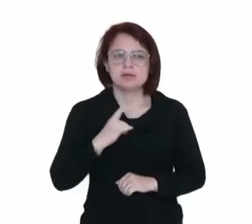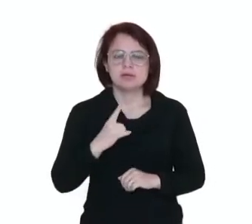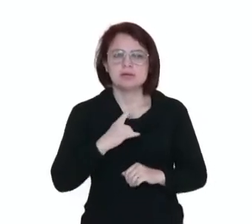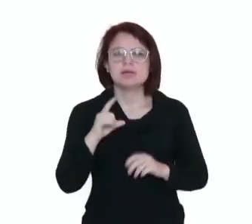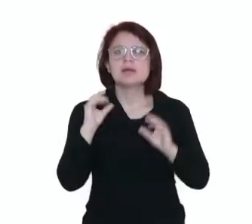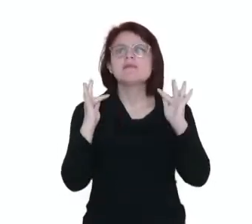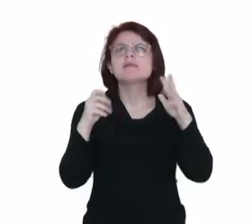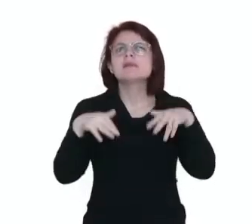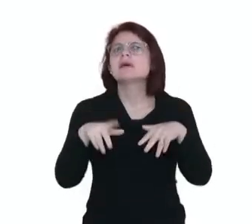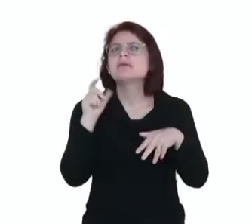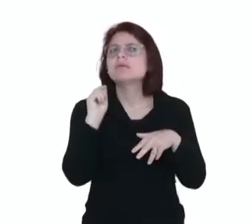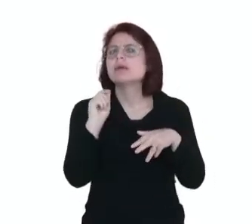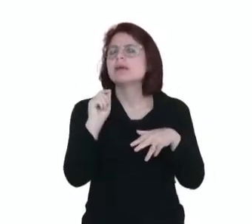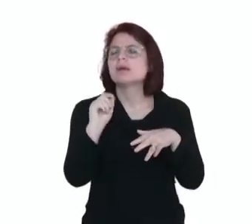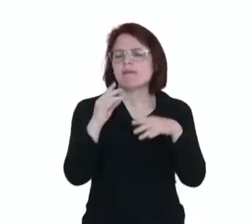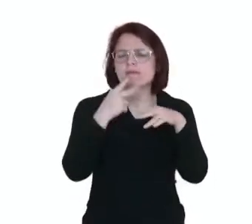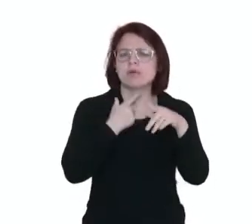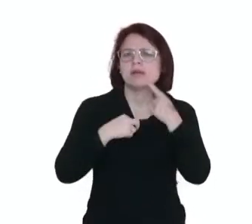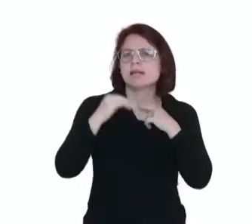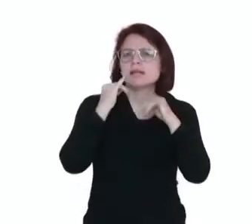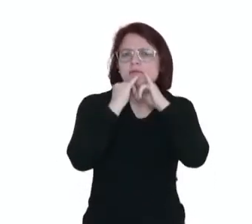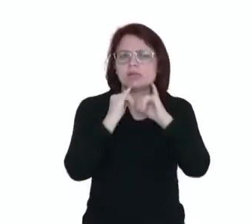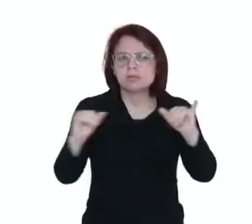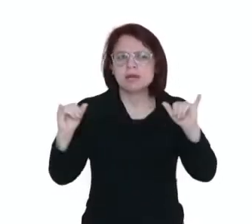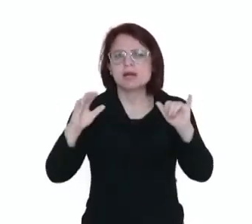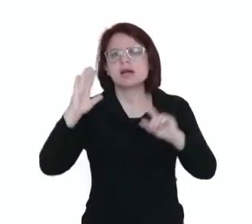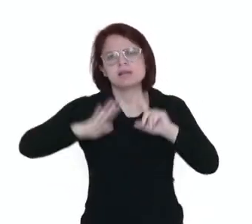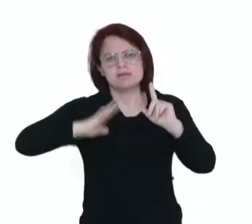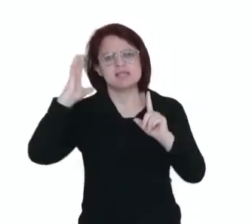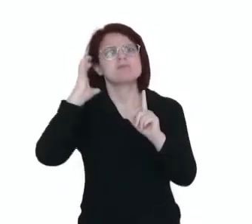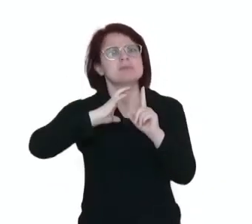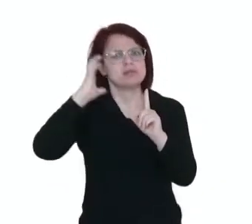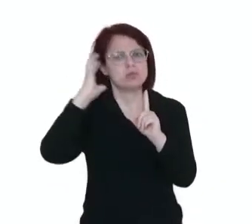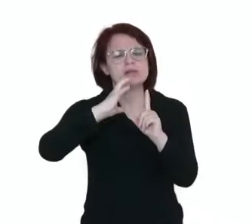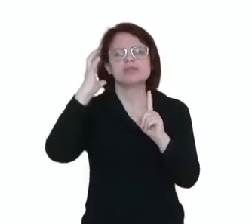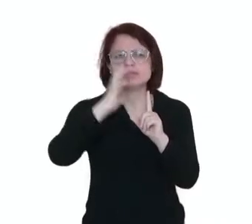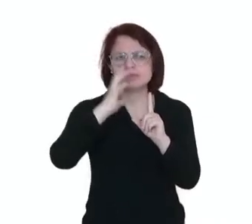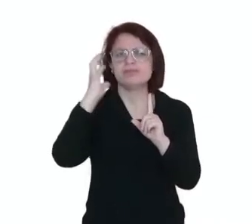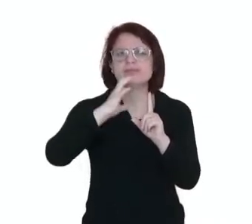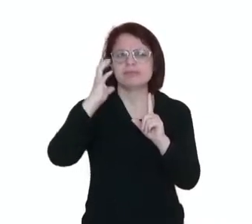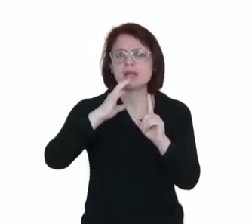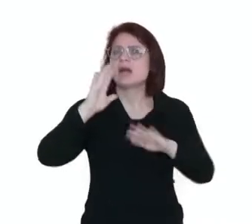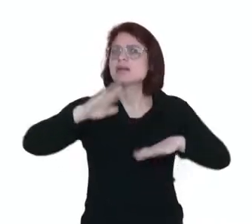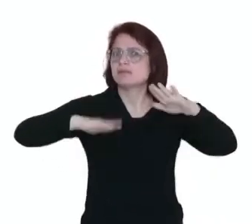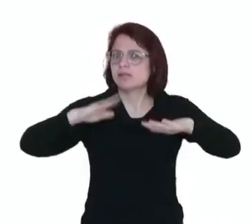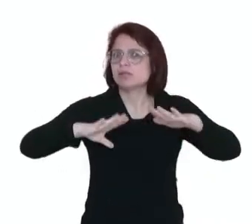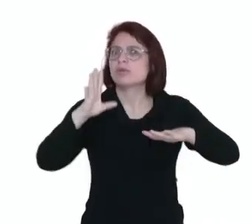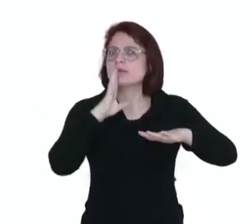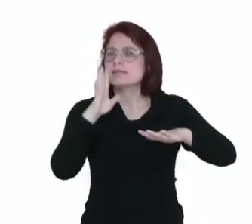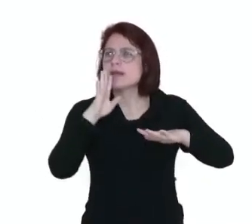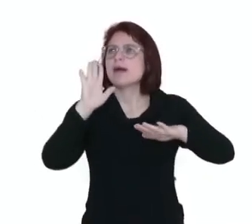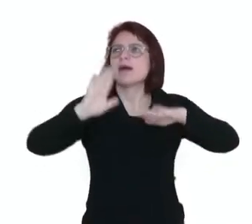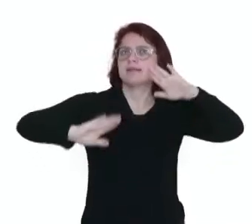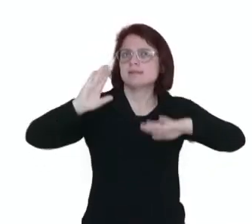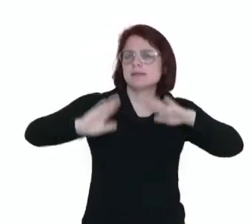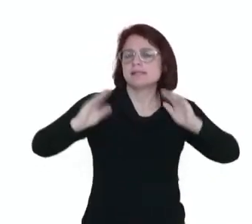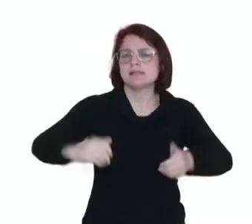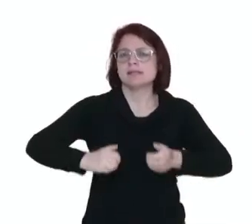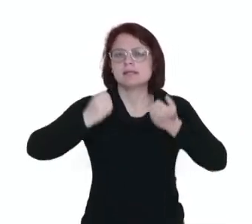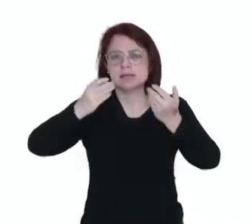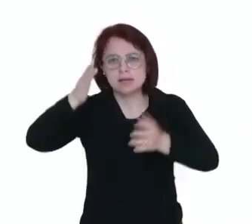pode ser informar, às vezes persuadir, pode ser convencer, conscientizar ou